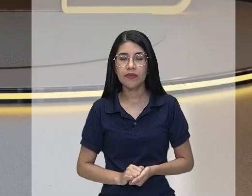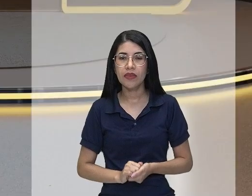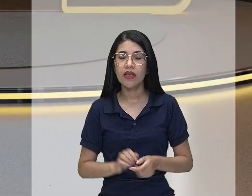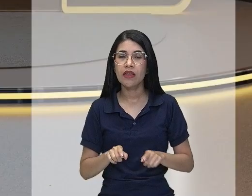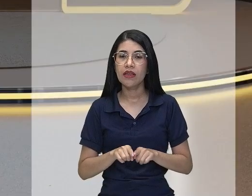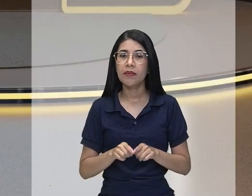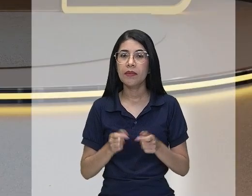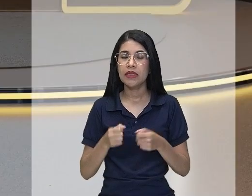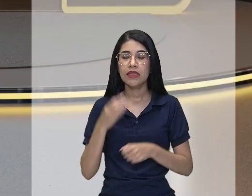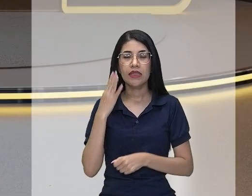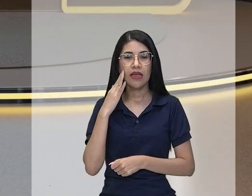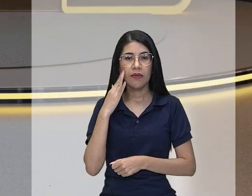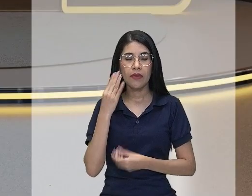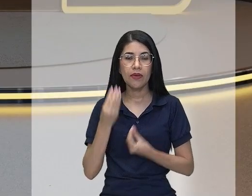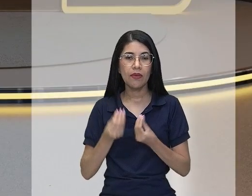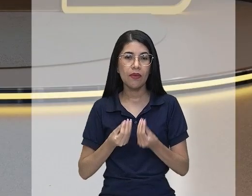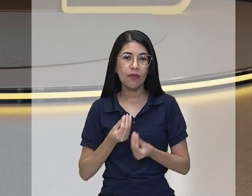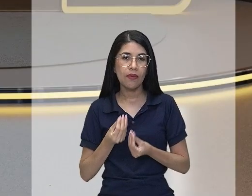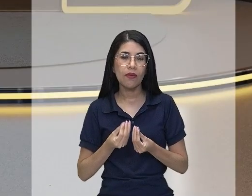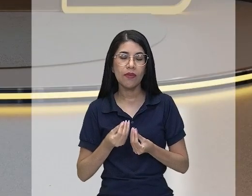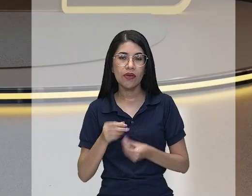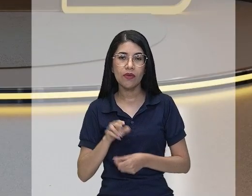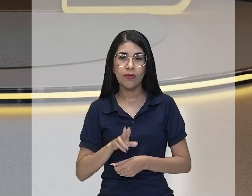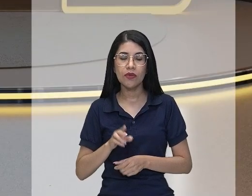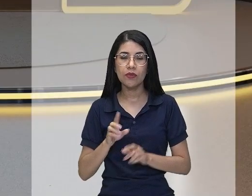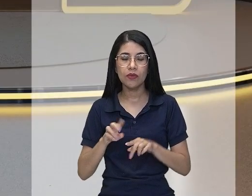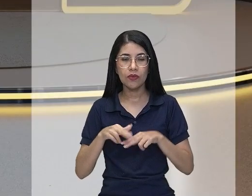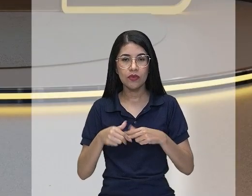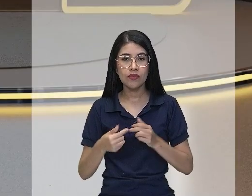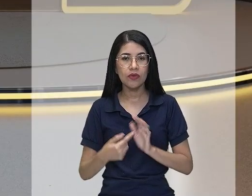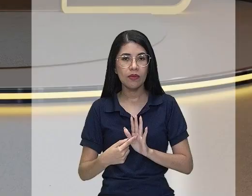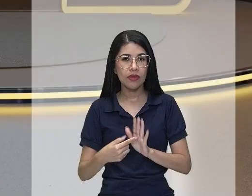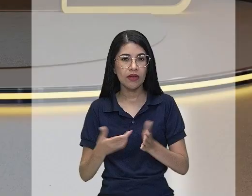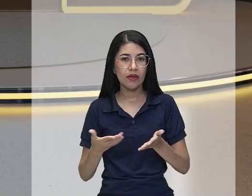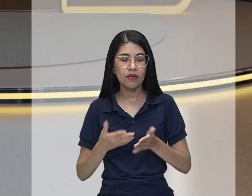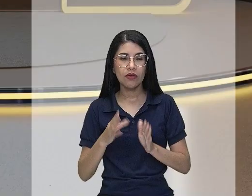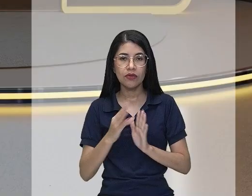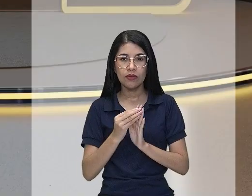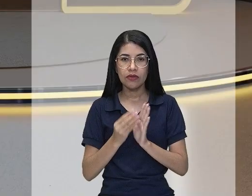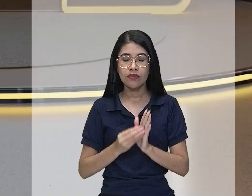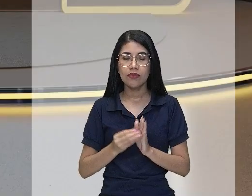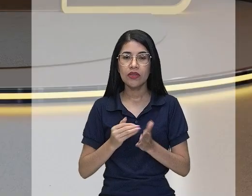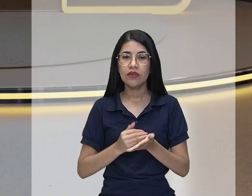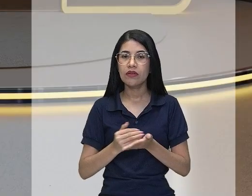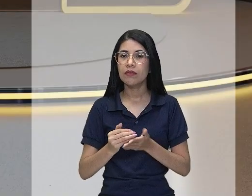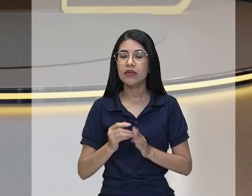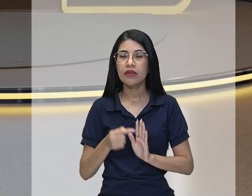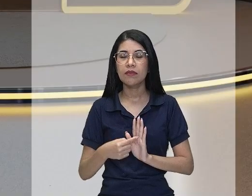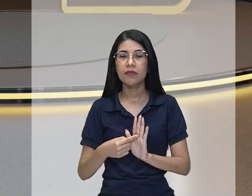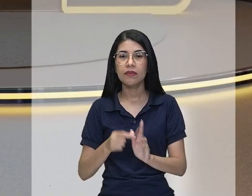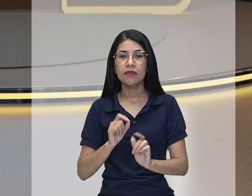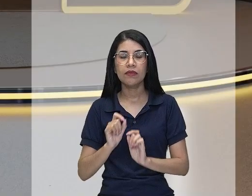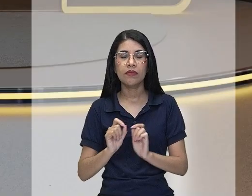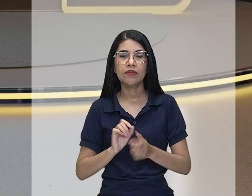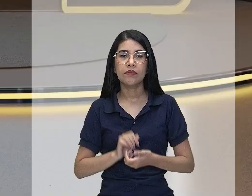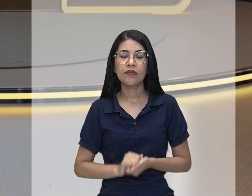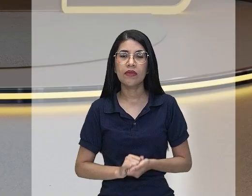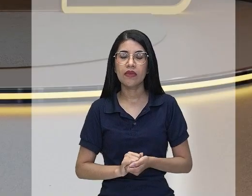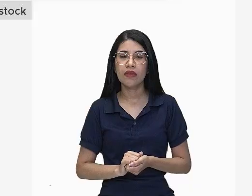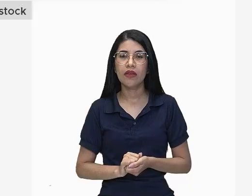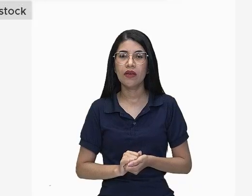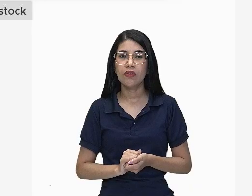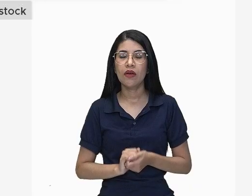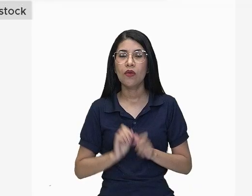esse conhecimento, por isso que a gente vai abordar esse conteúdo na aula de hoje. E a gente vai iniciar falando para vocês o que é